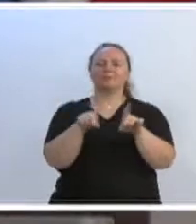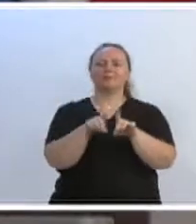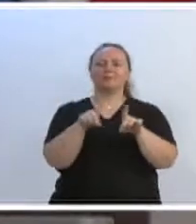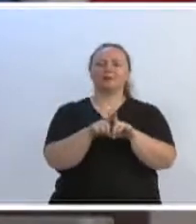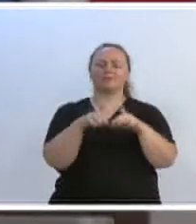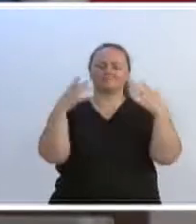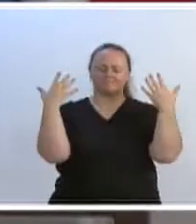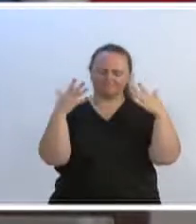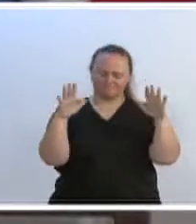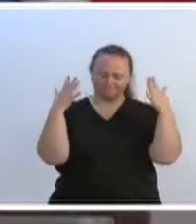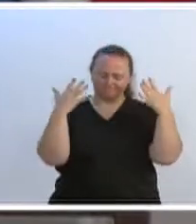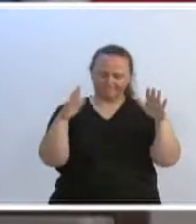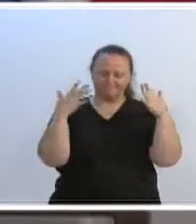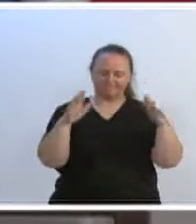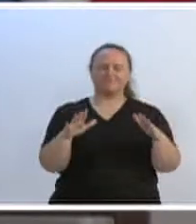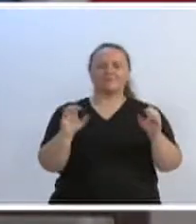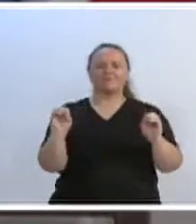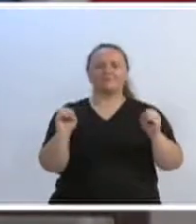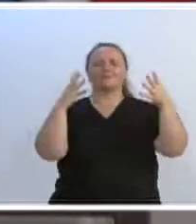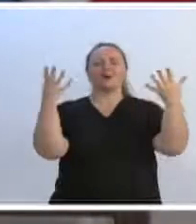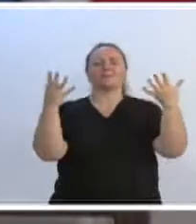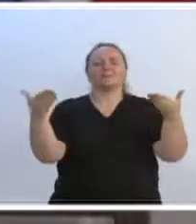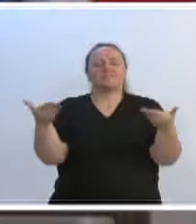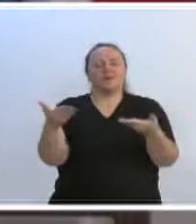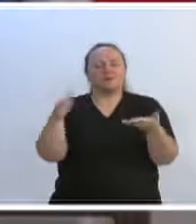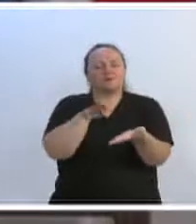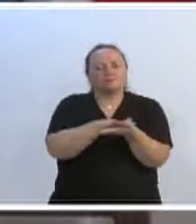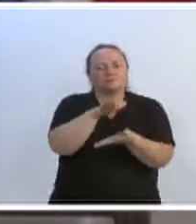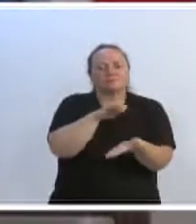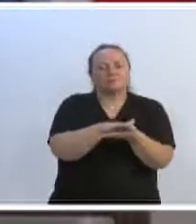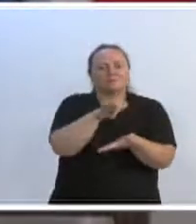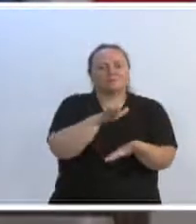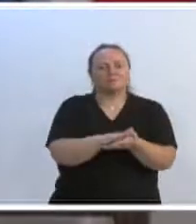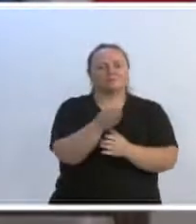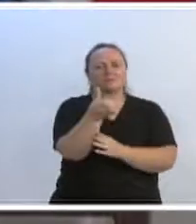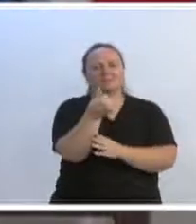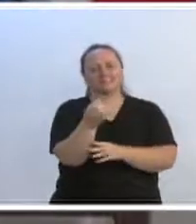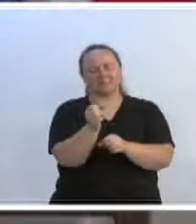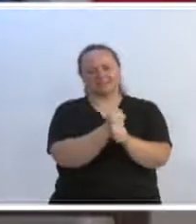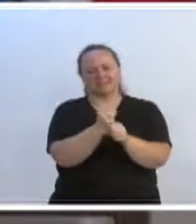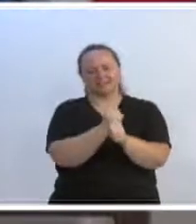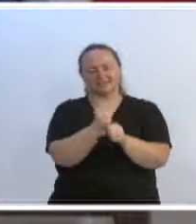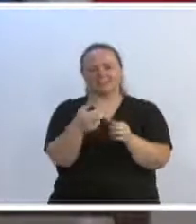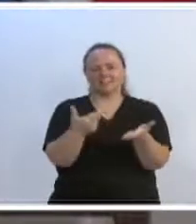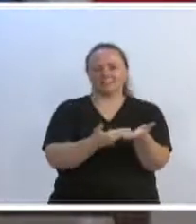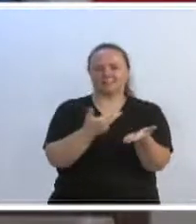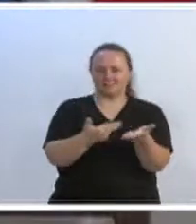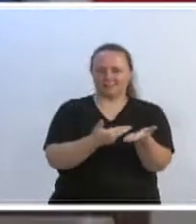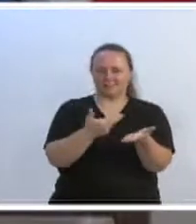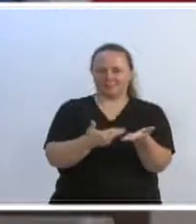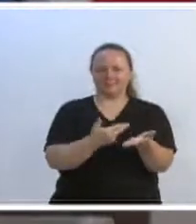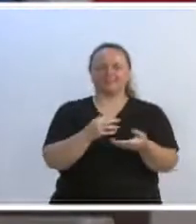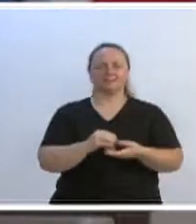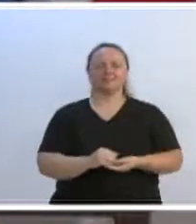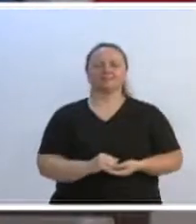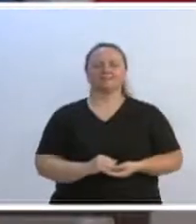cumprimentos aos demais componentes da mesa, às autoridades, meus